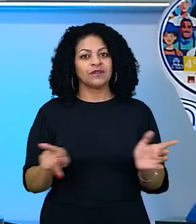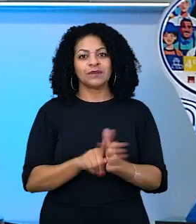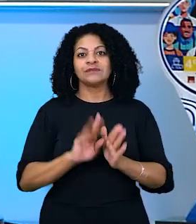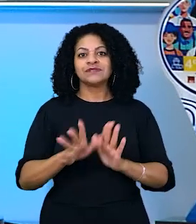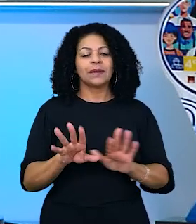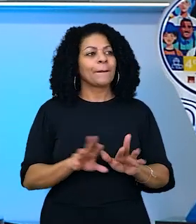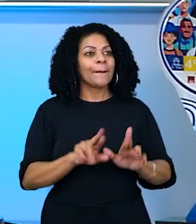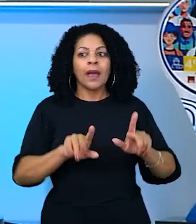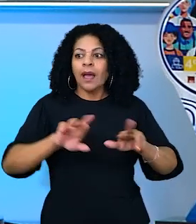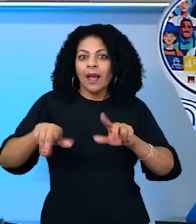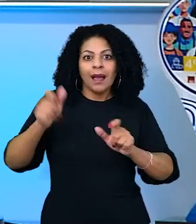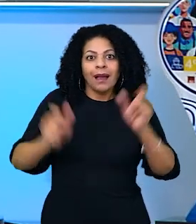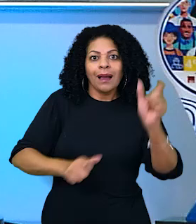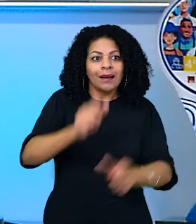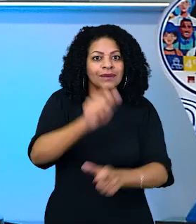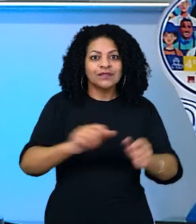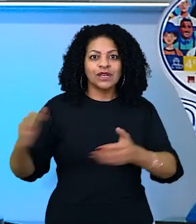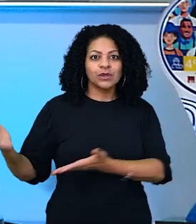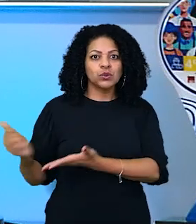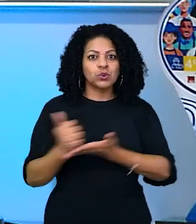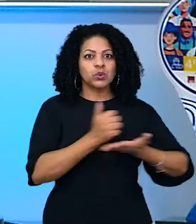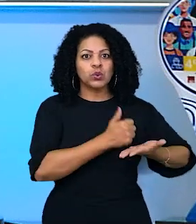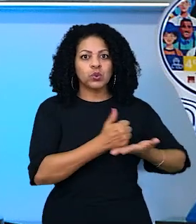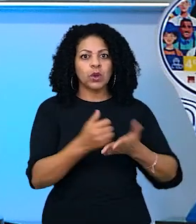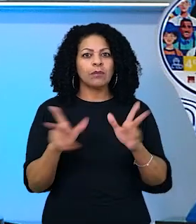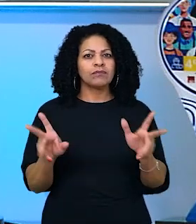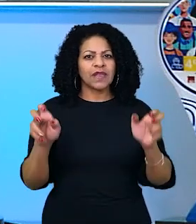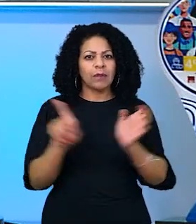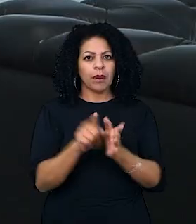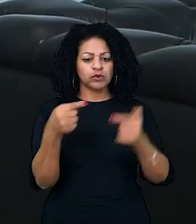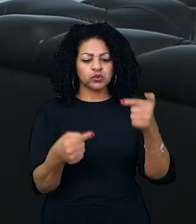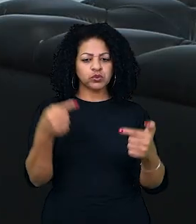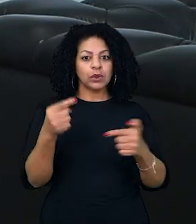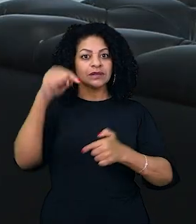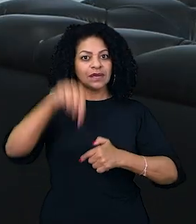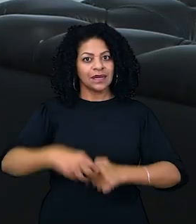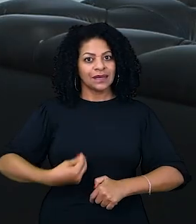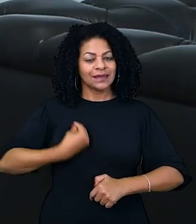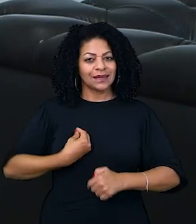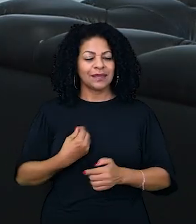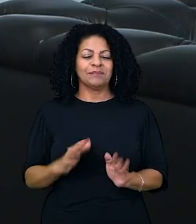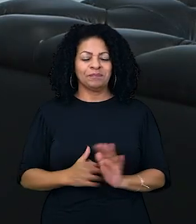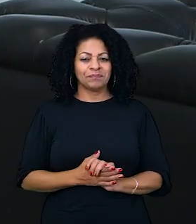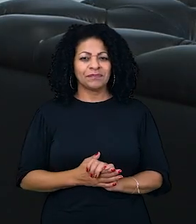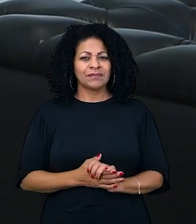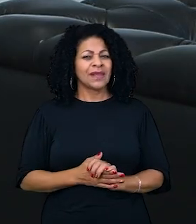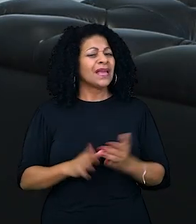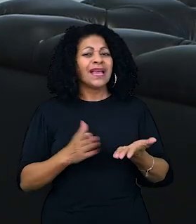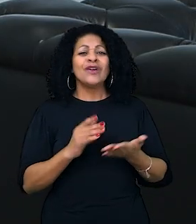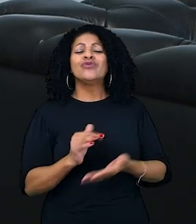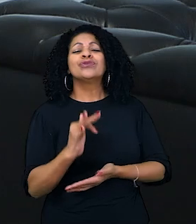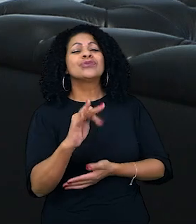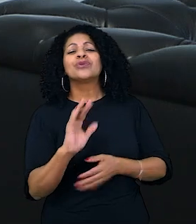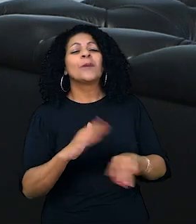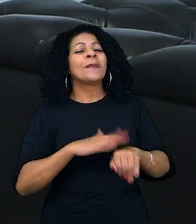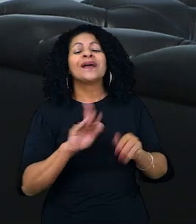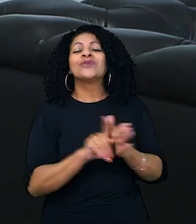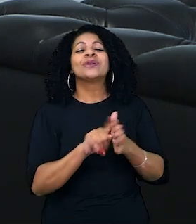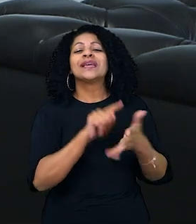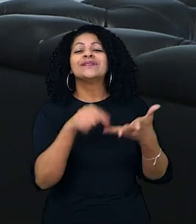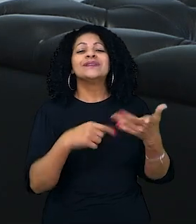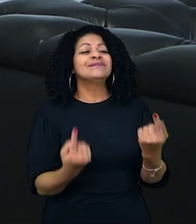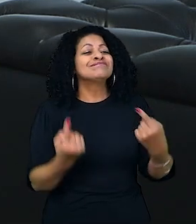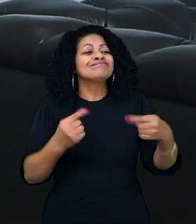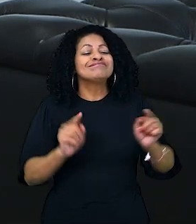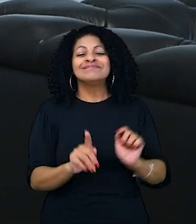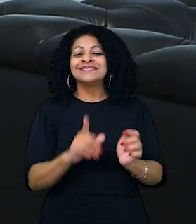diferentes pessoas que estão trazendo o tema para debate. Quais as próximas iniciativas e eventos do programa